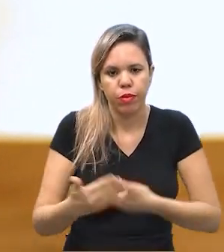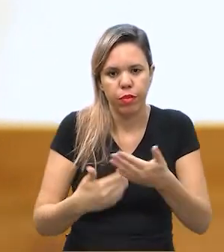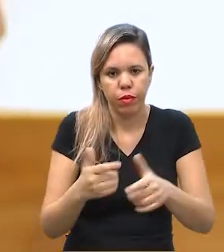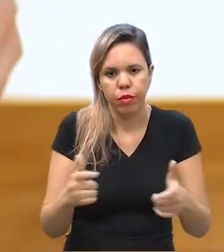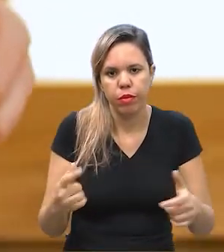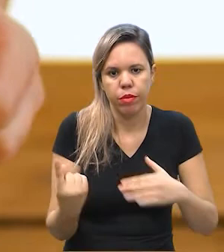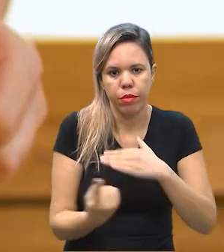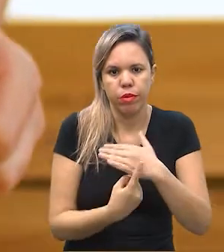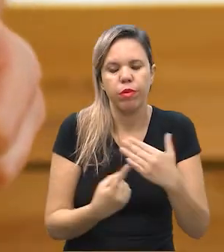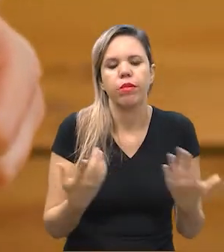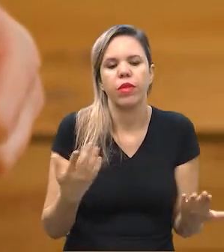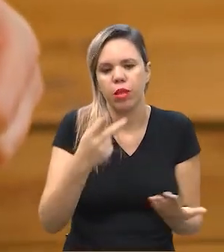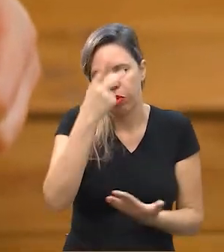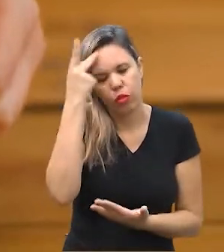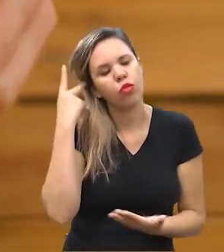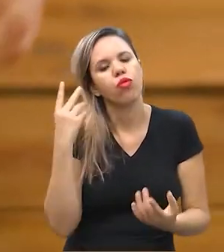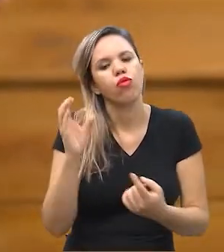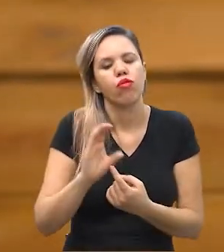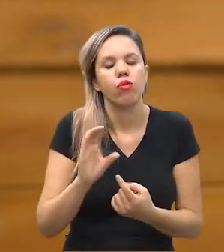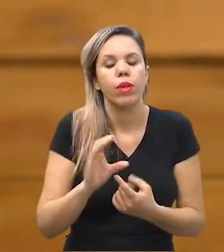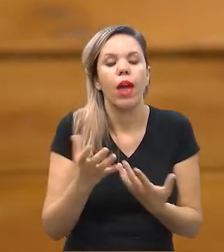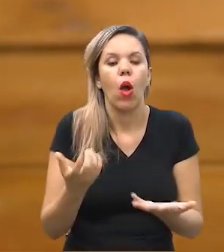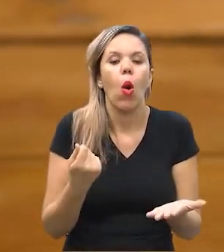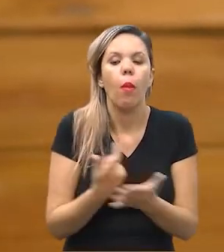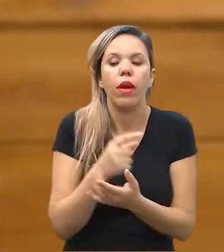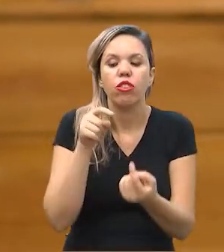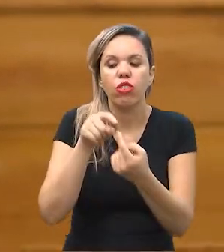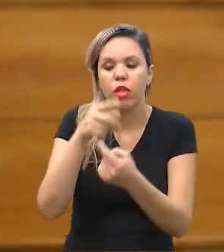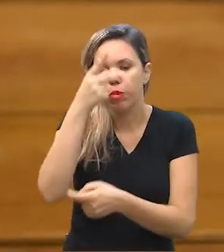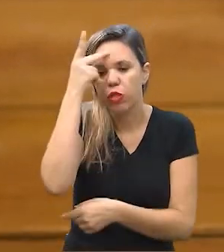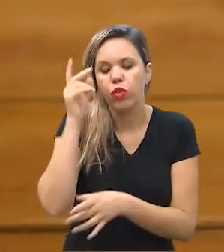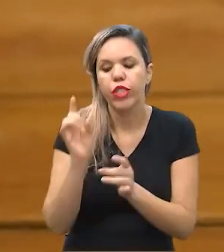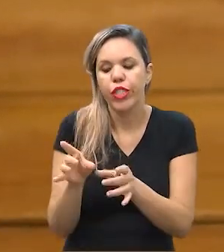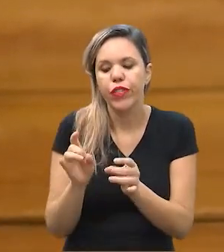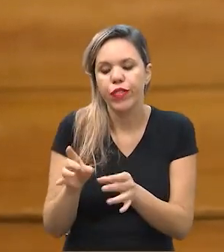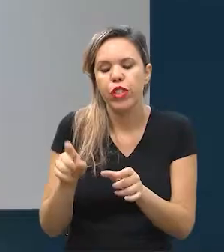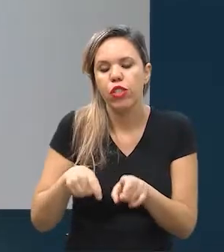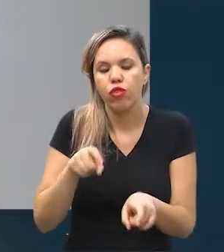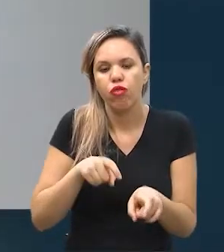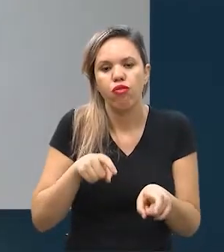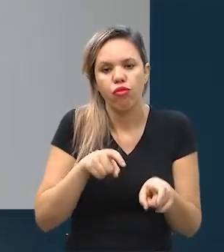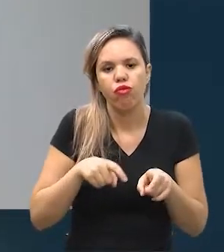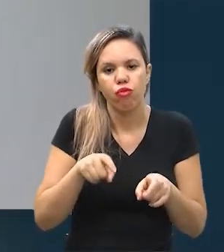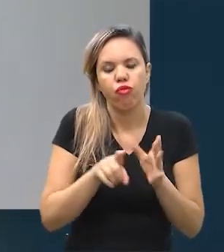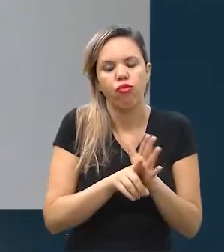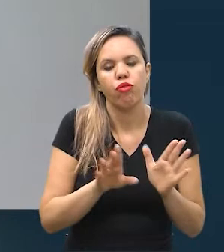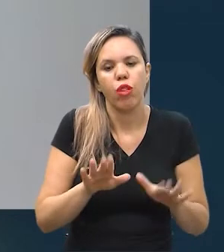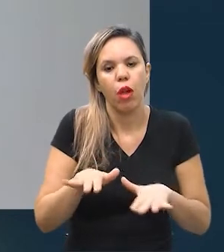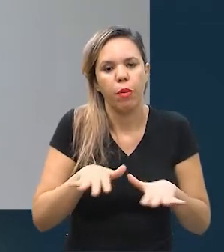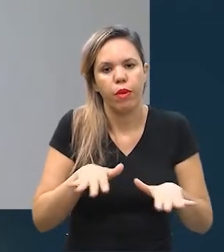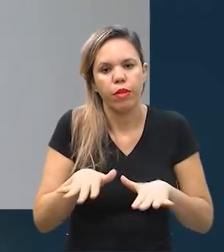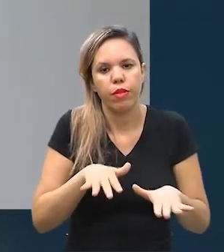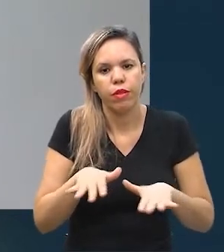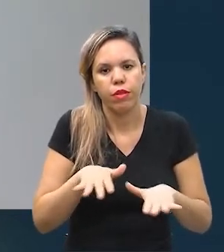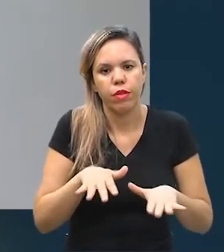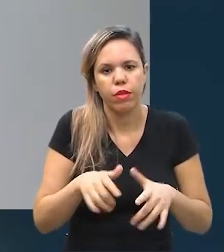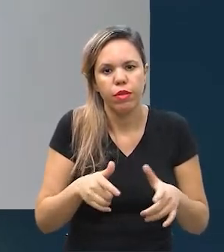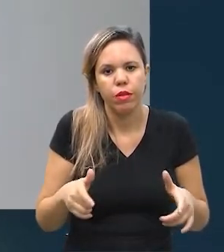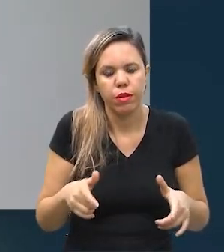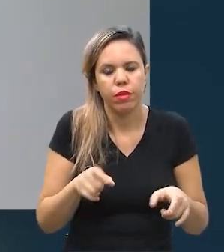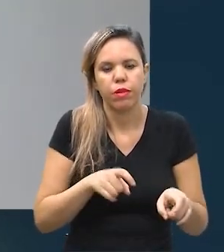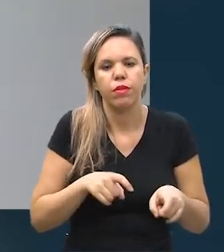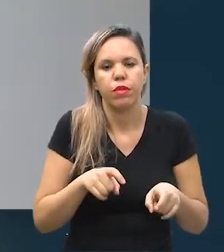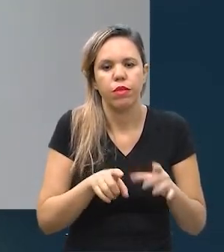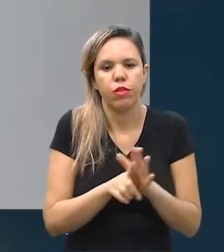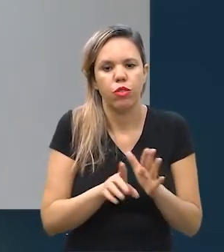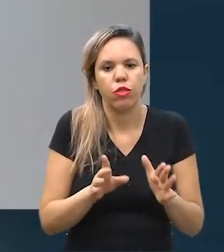o consumidor ele está buscando de quem ele está comprando, querendo comprar diretamente do produtor rural. Então, a gente vê um movimento grande de produtores, a